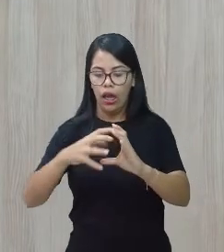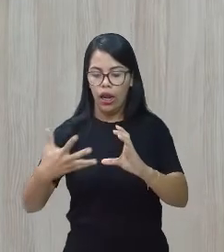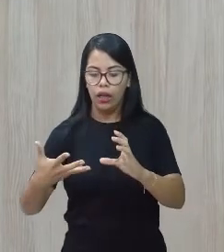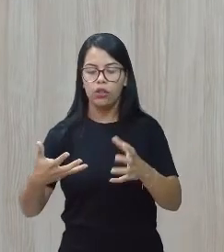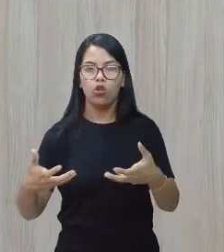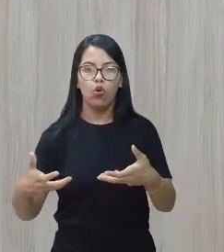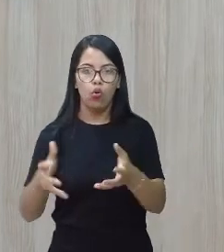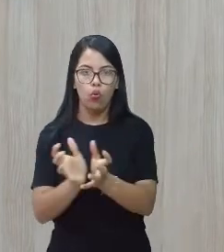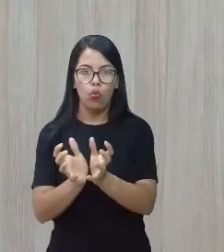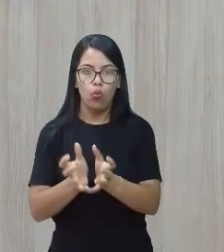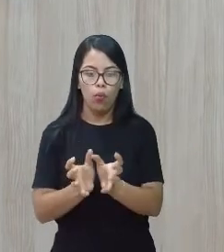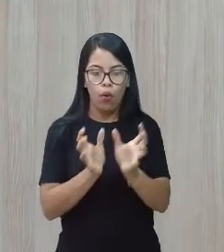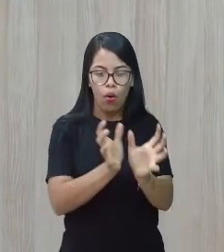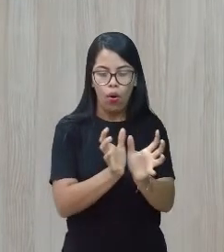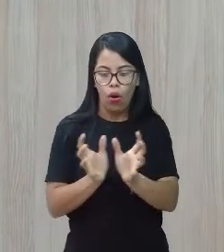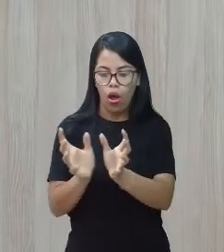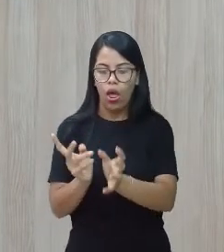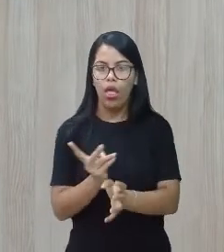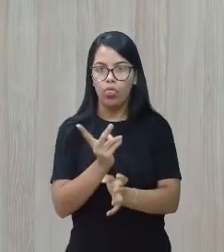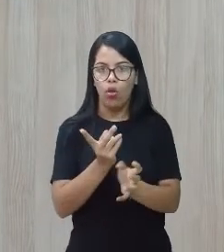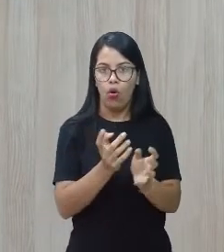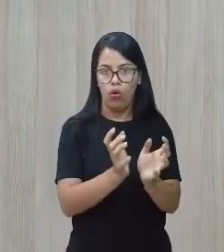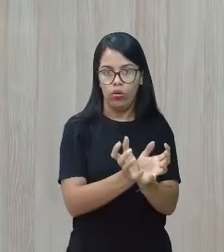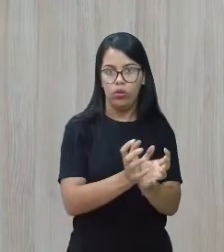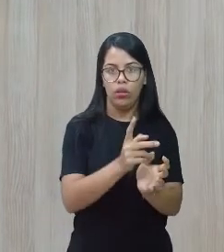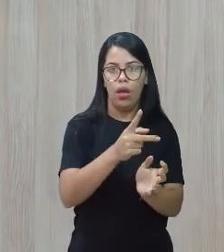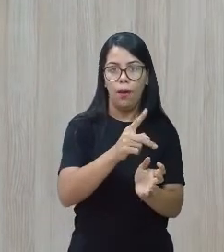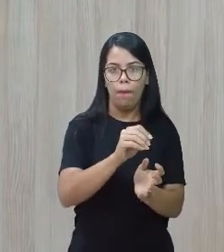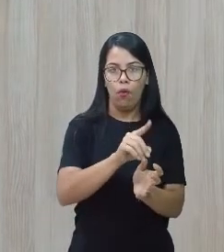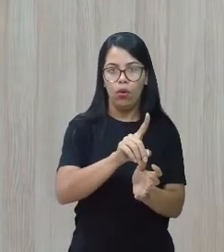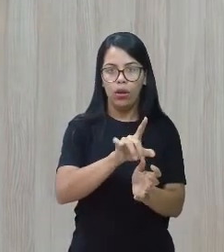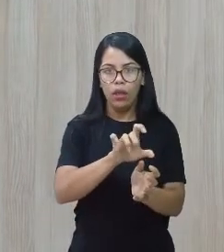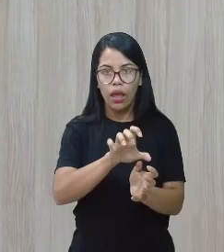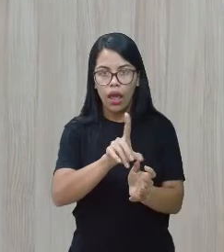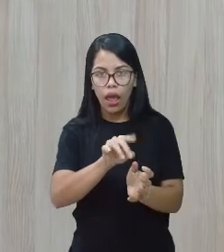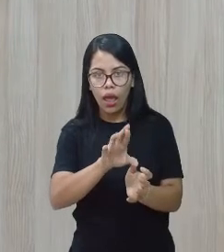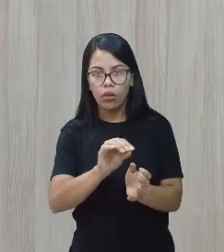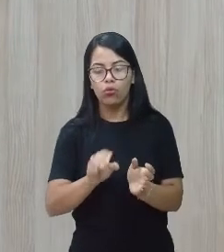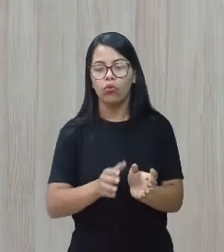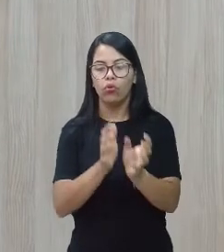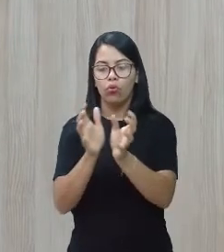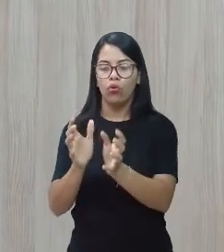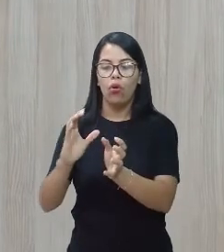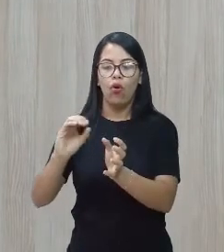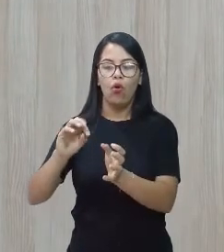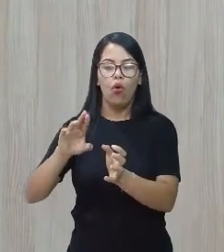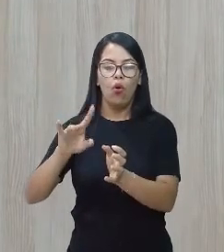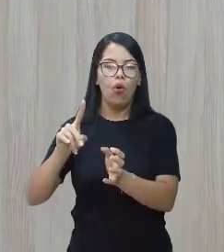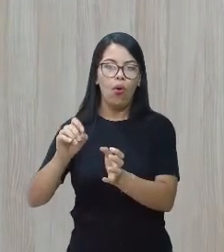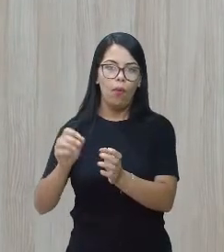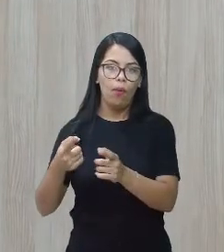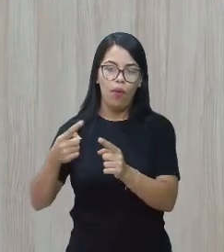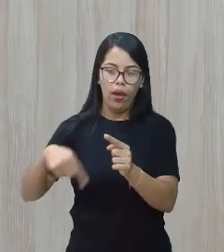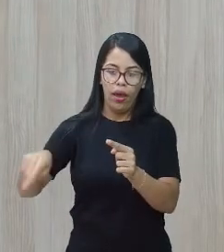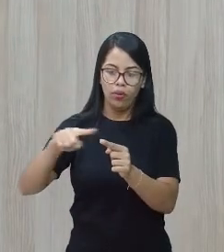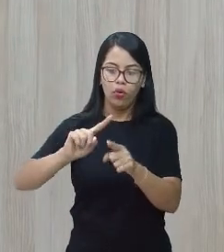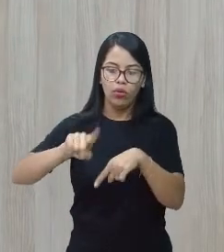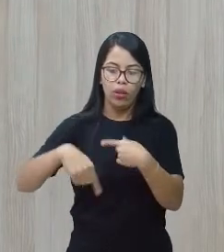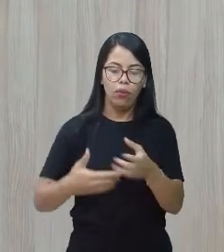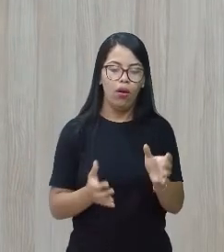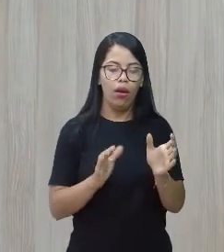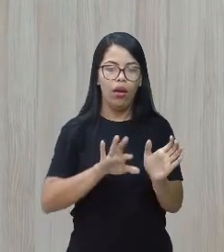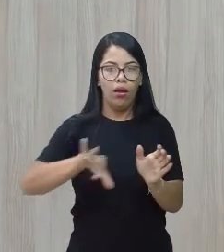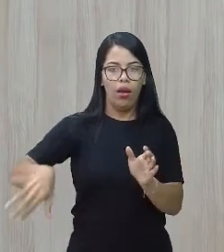em corpos redondos e em poliedros, tá bom? Depois a gente classificou os poliedros